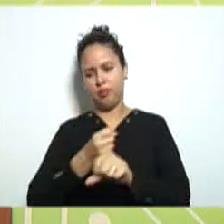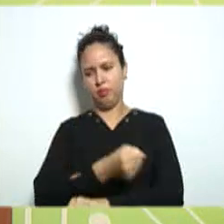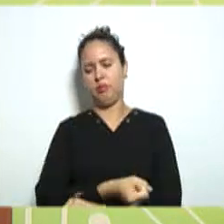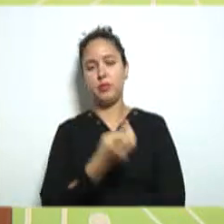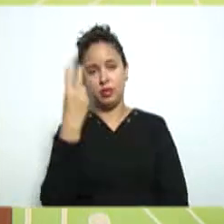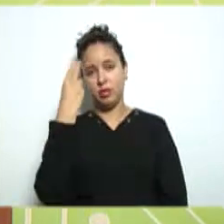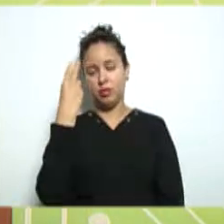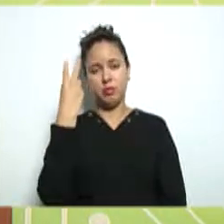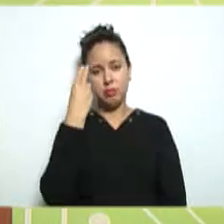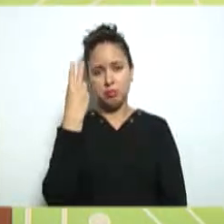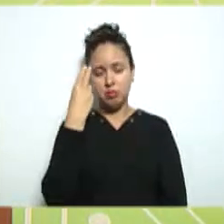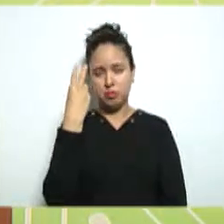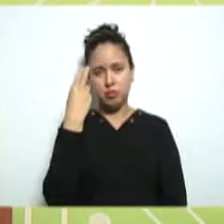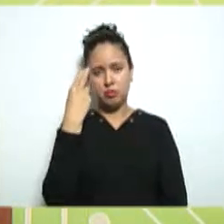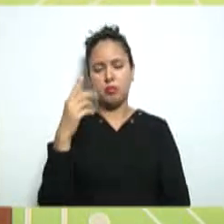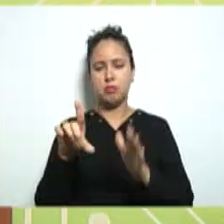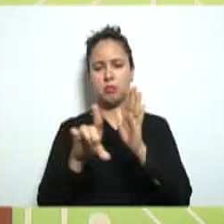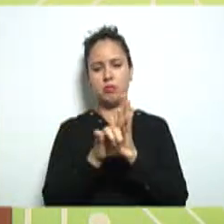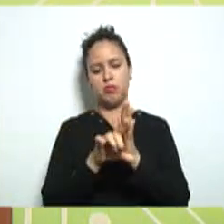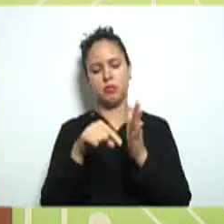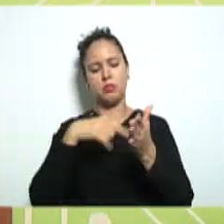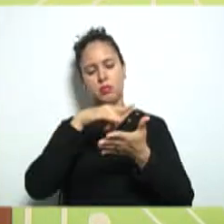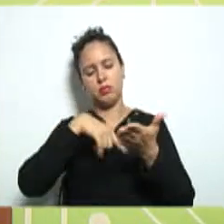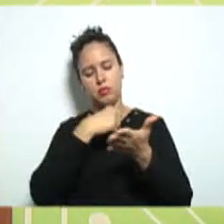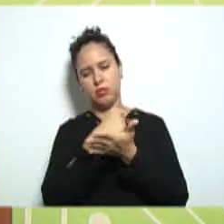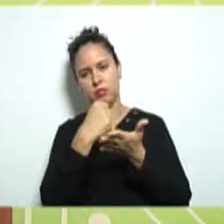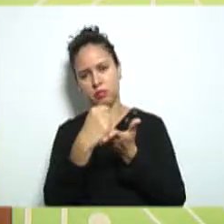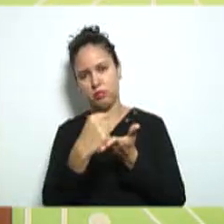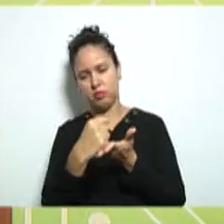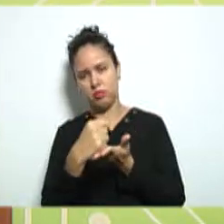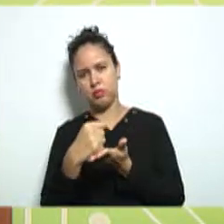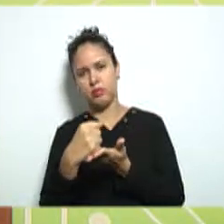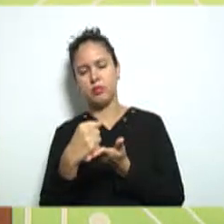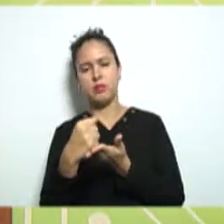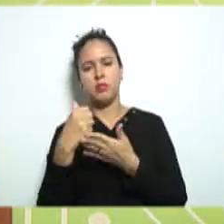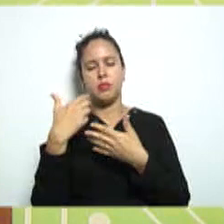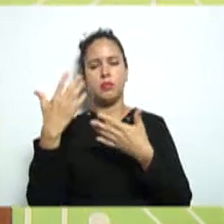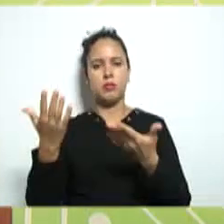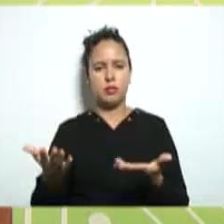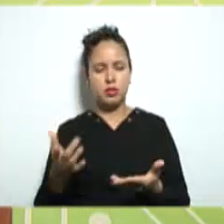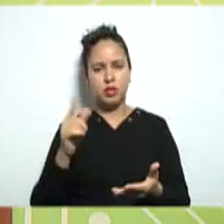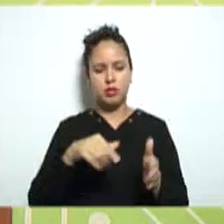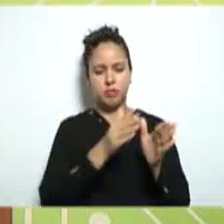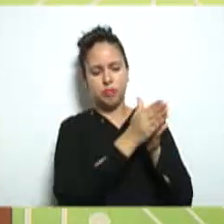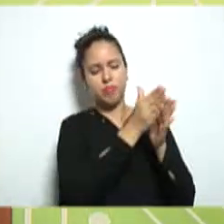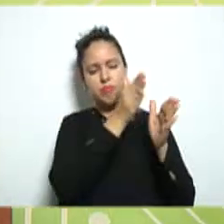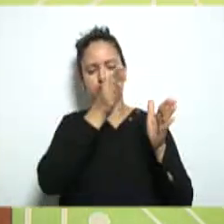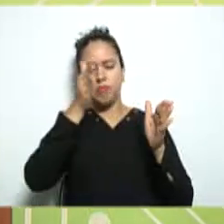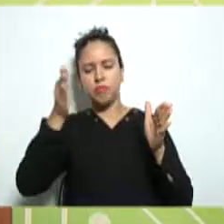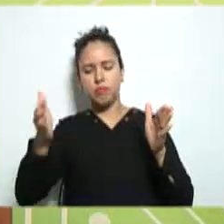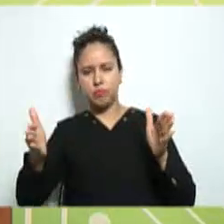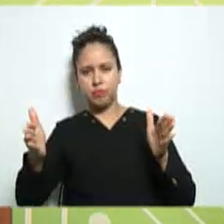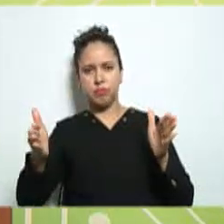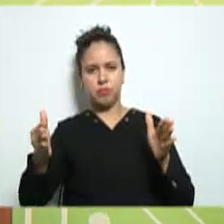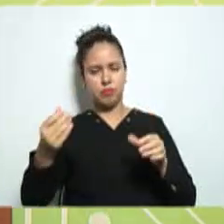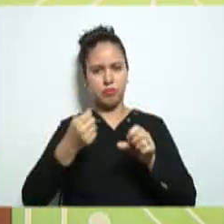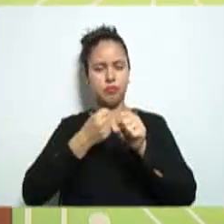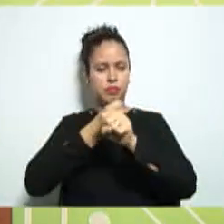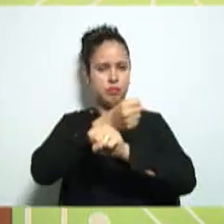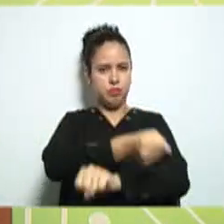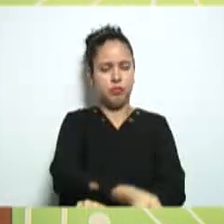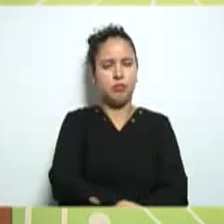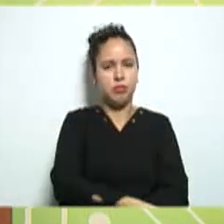ok, estava legal, você tinha o documento do seu escravo. Então, esse foi o período da escravidão.